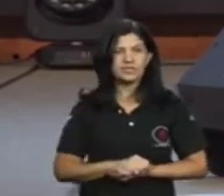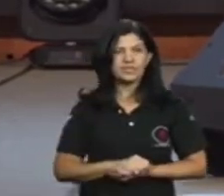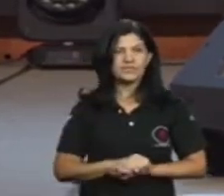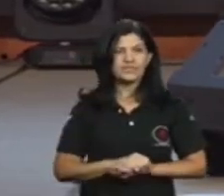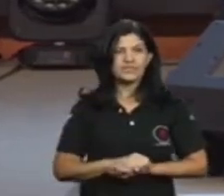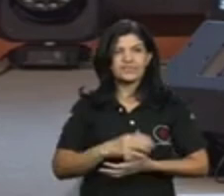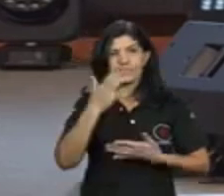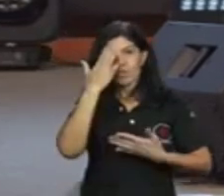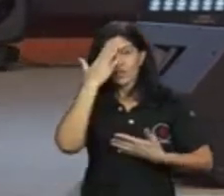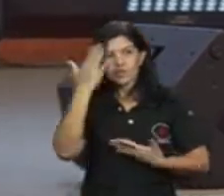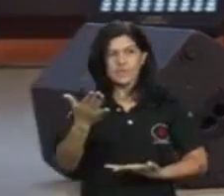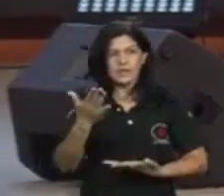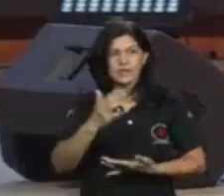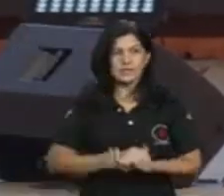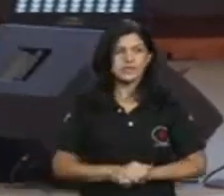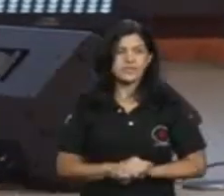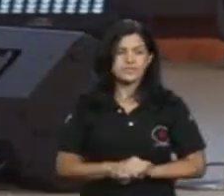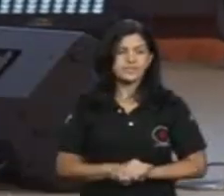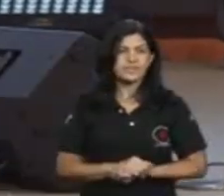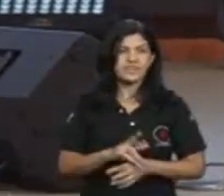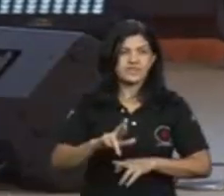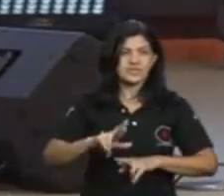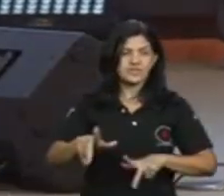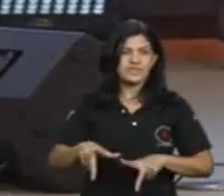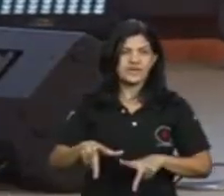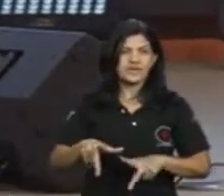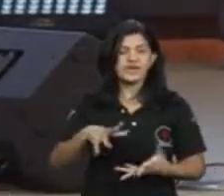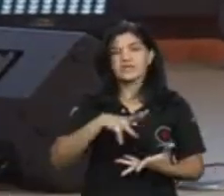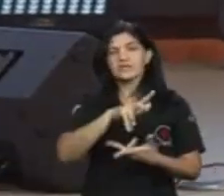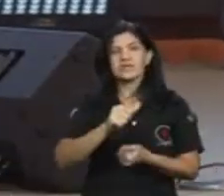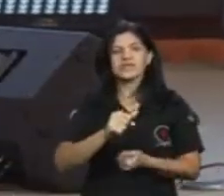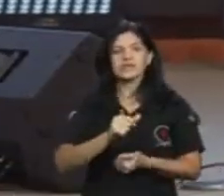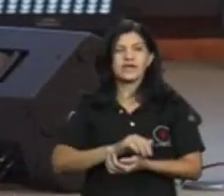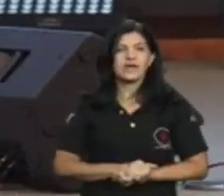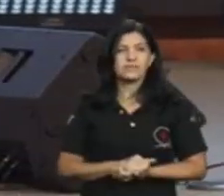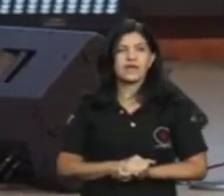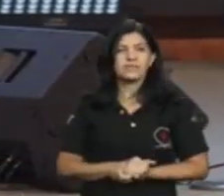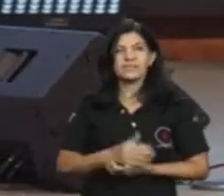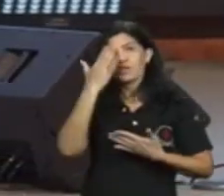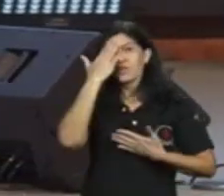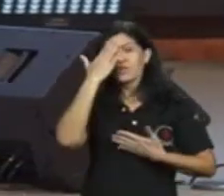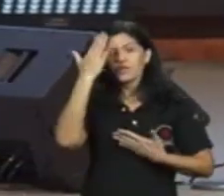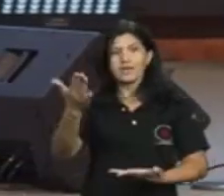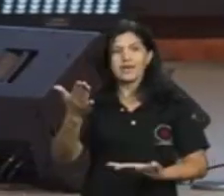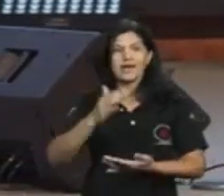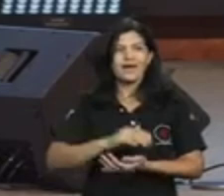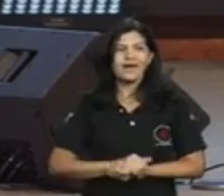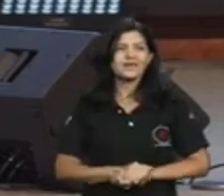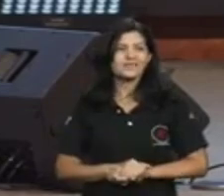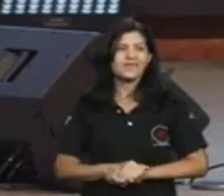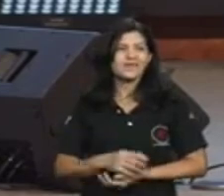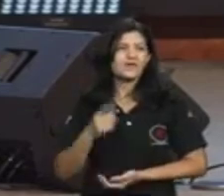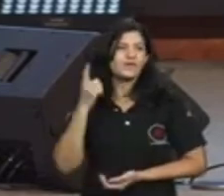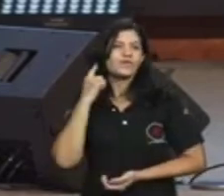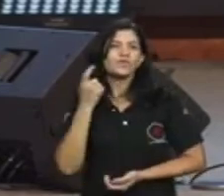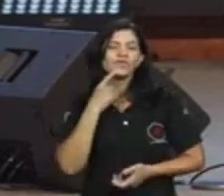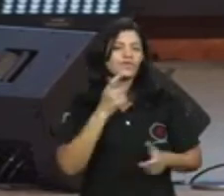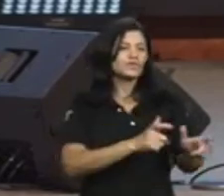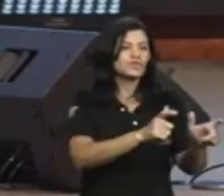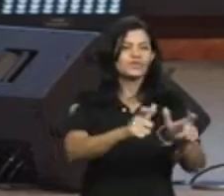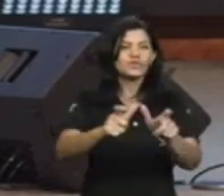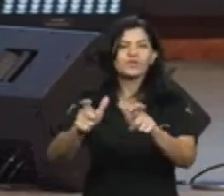fazer a diferença aqui na terra. Obrigada à minha comunidade surda, que eu não sei qual lado que eles ficam aqui.